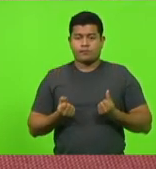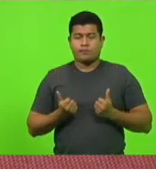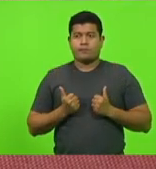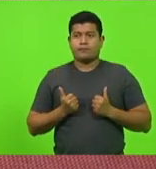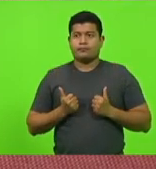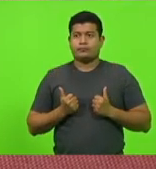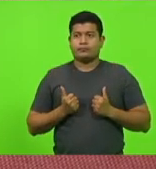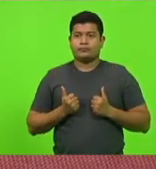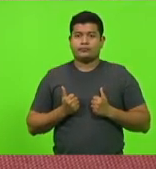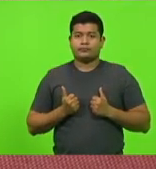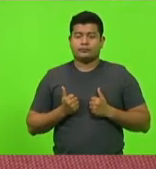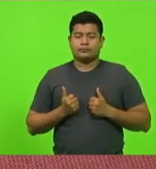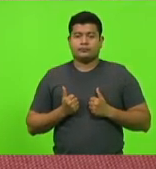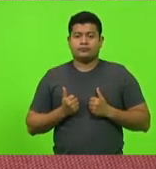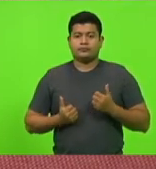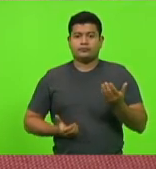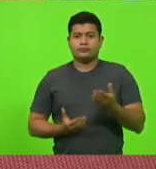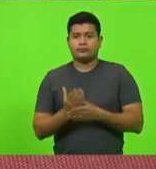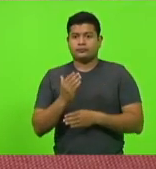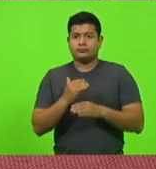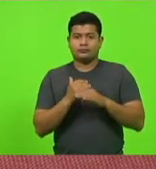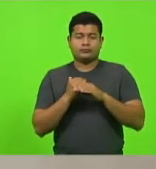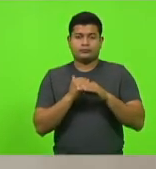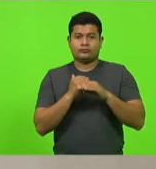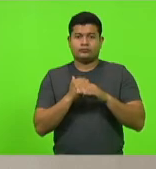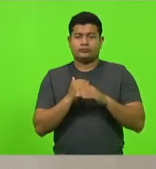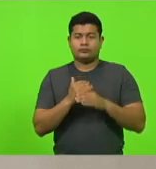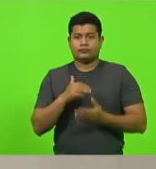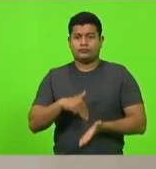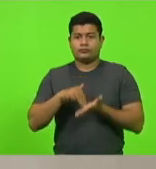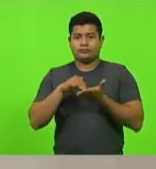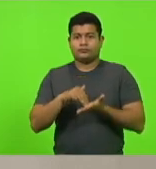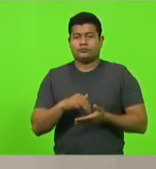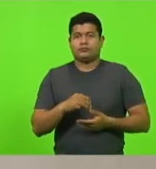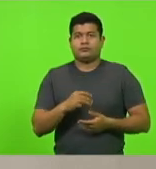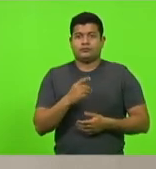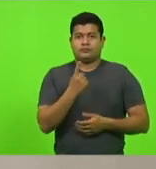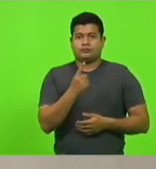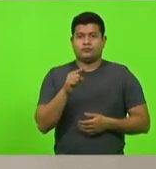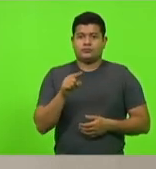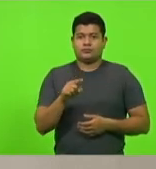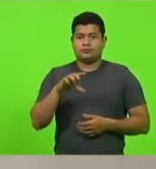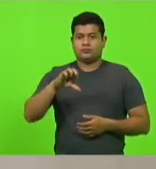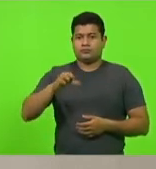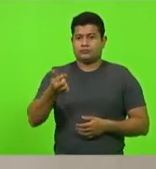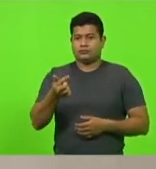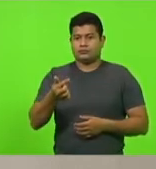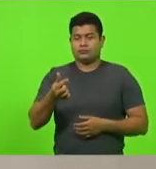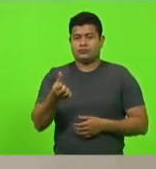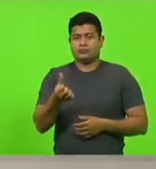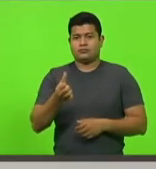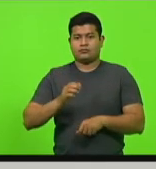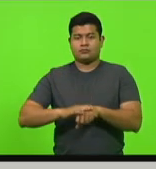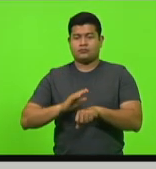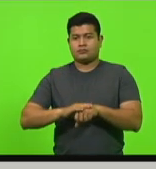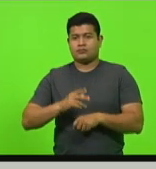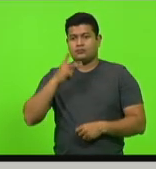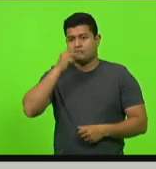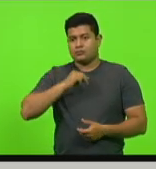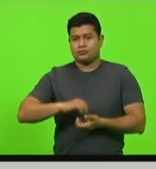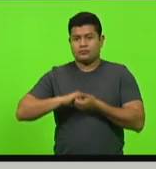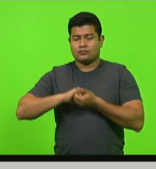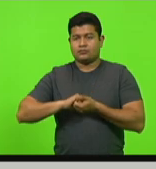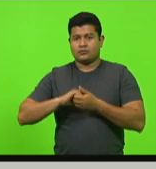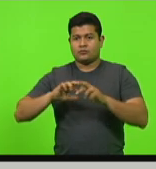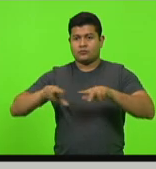como se encontram. Aprovado por unanimidade. Moções. Moção 1096, autor deputado Kennedy Nunes, cumprimentando